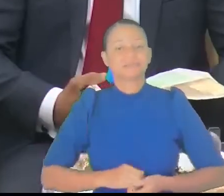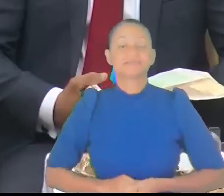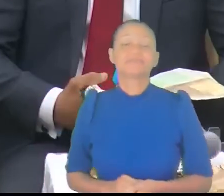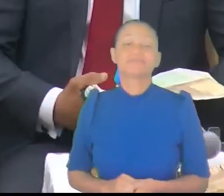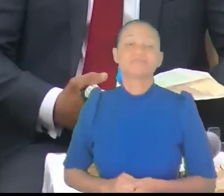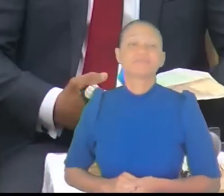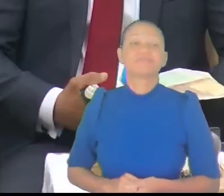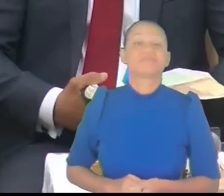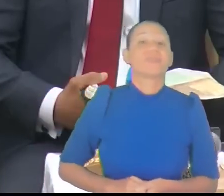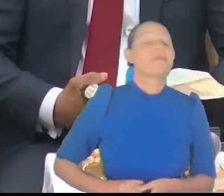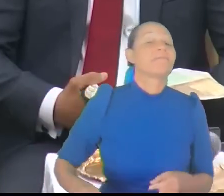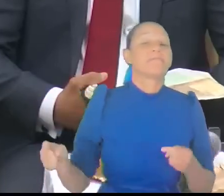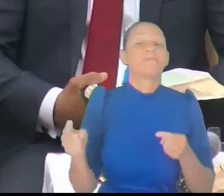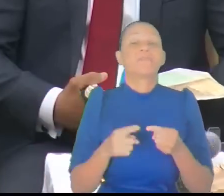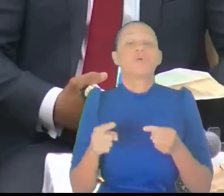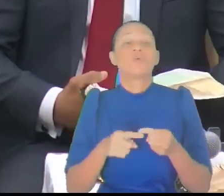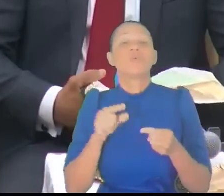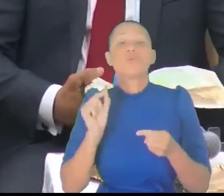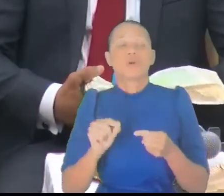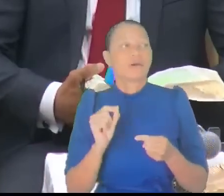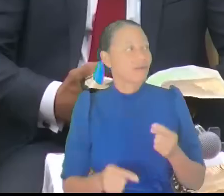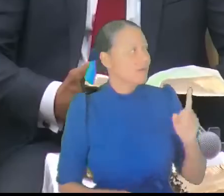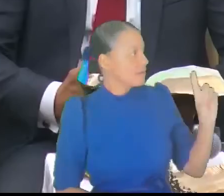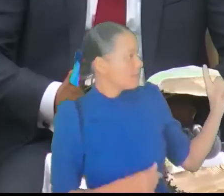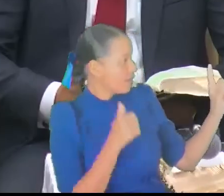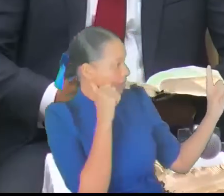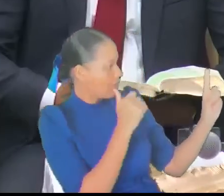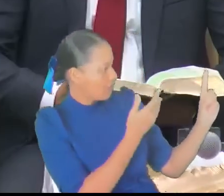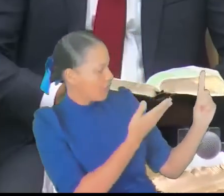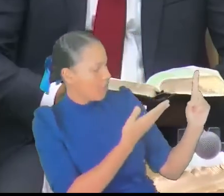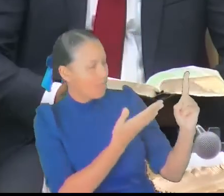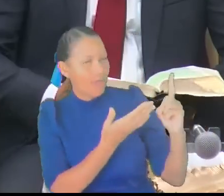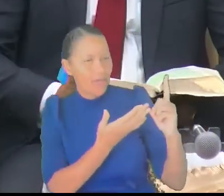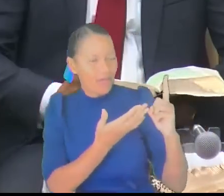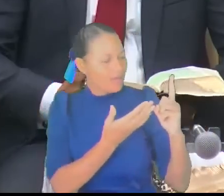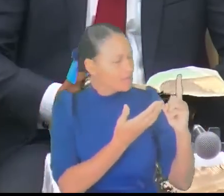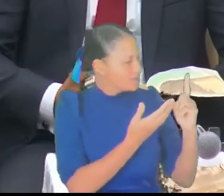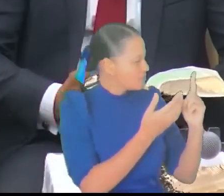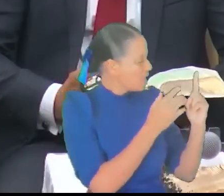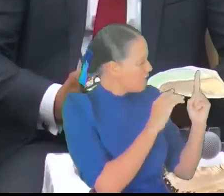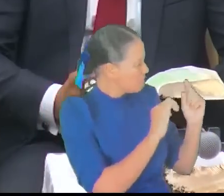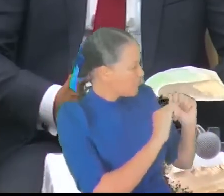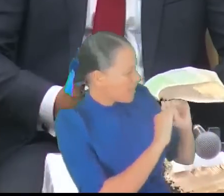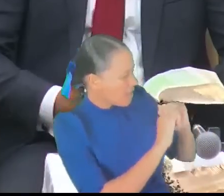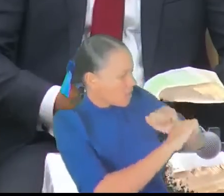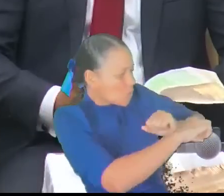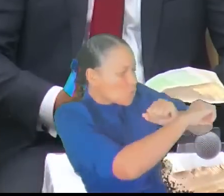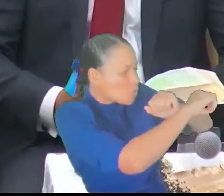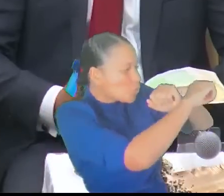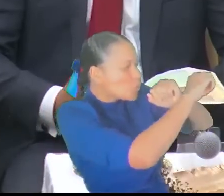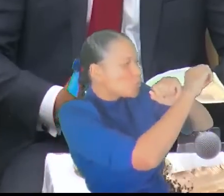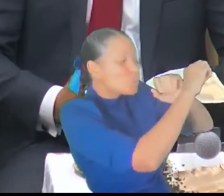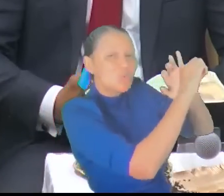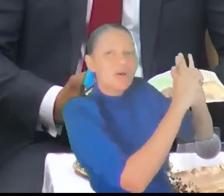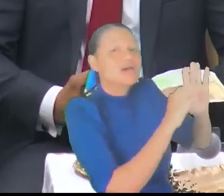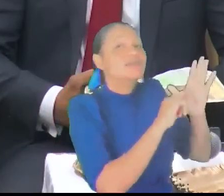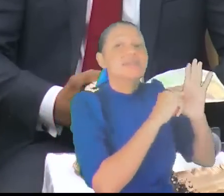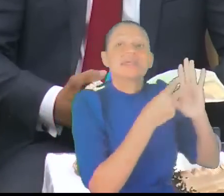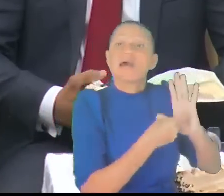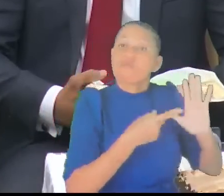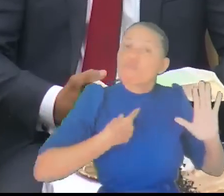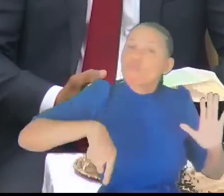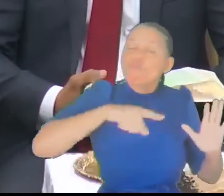Primeira coisa, quem é esta que vem como a alva do dia? Fala que nós ainda não somos luz pura. Fala que nós